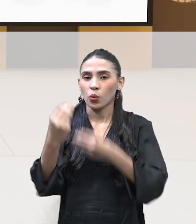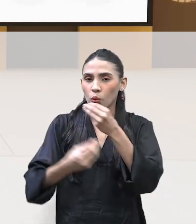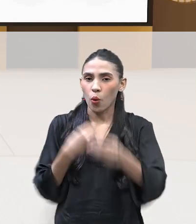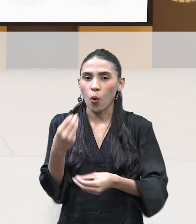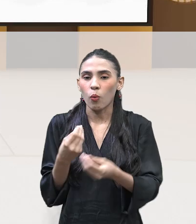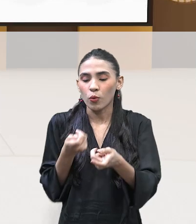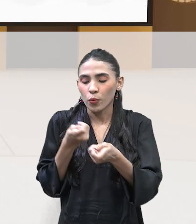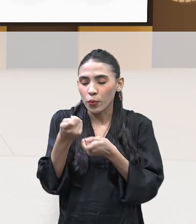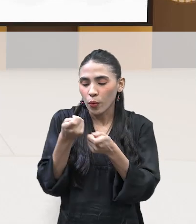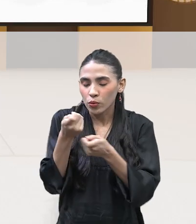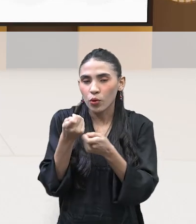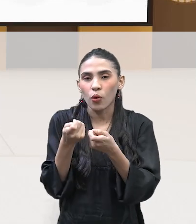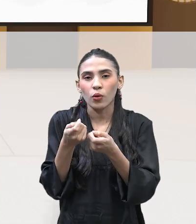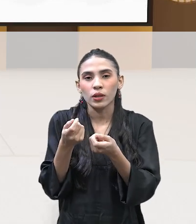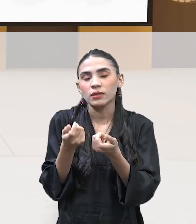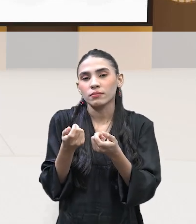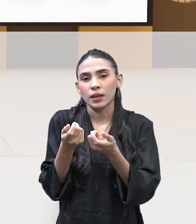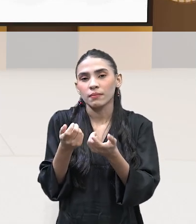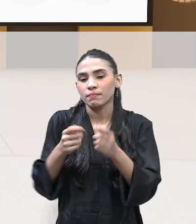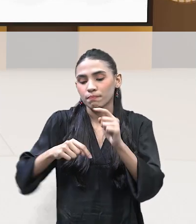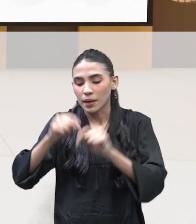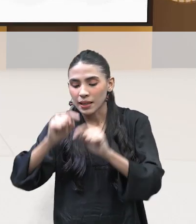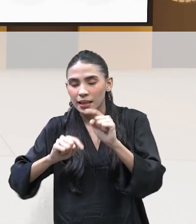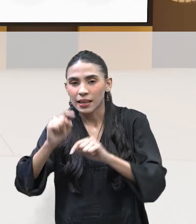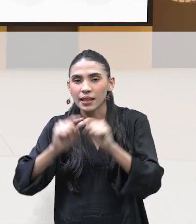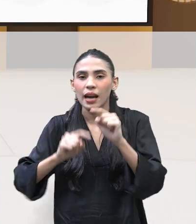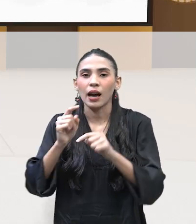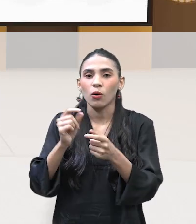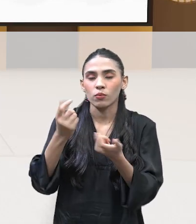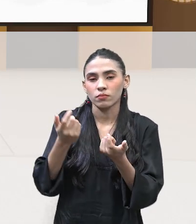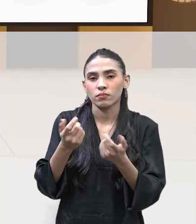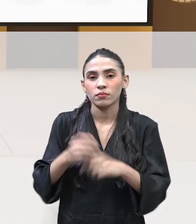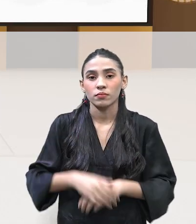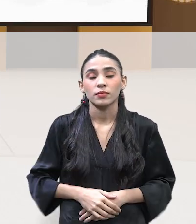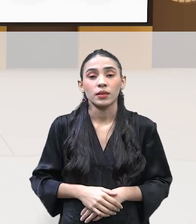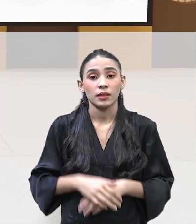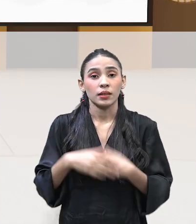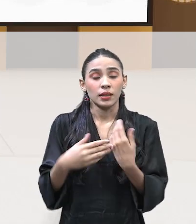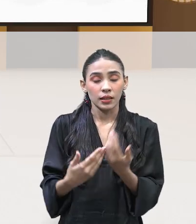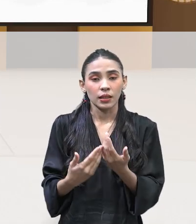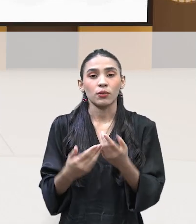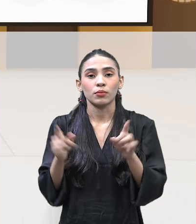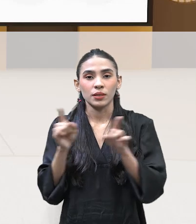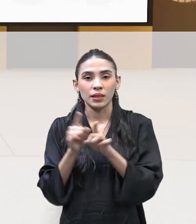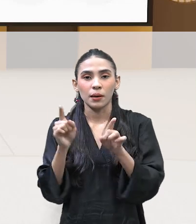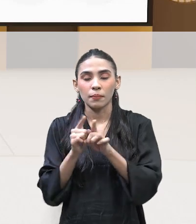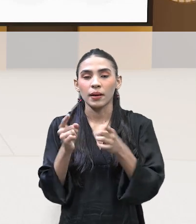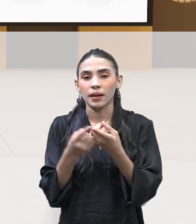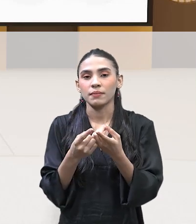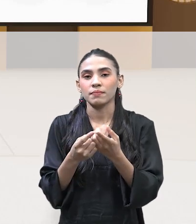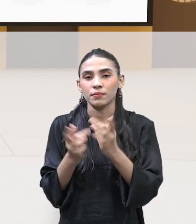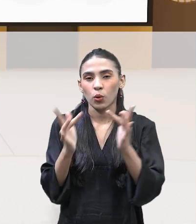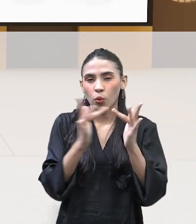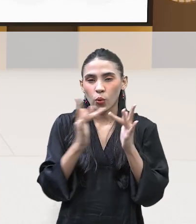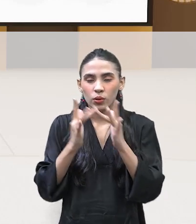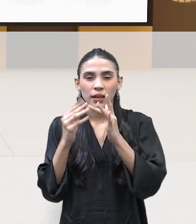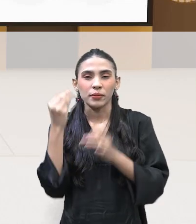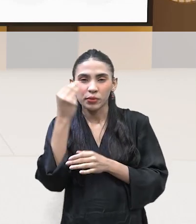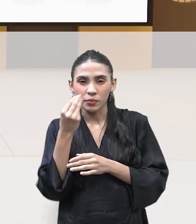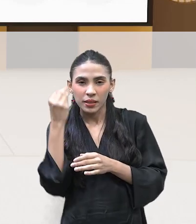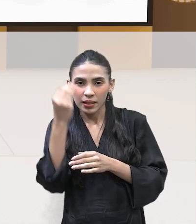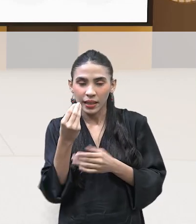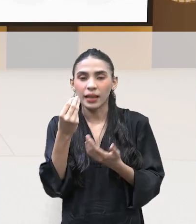manejo desse material que eles fazem. Então, eles trazem esse povo justamente para dentro desse processo,